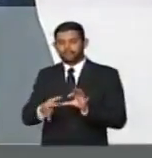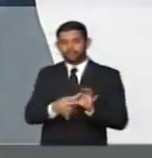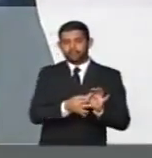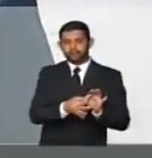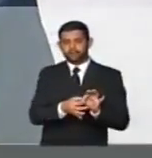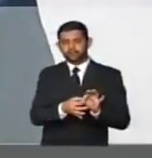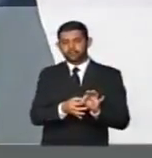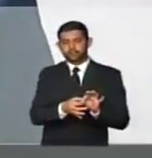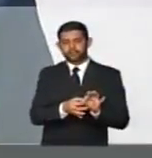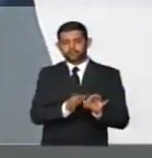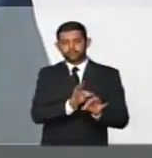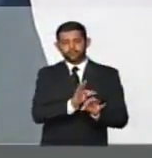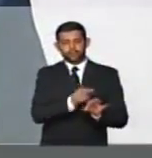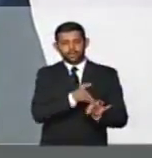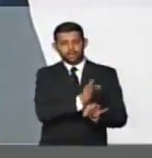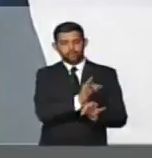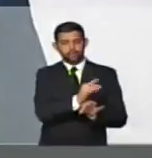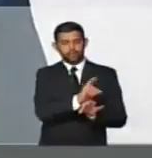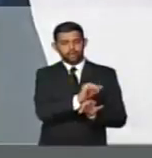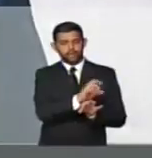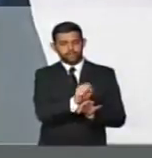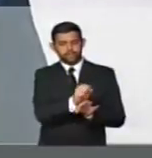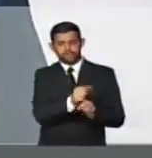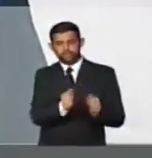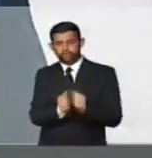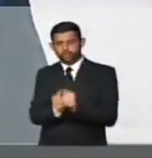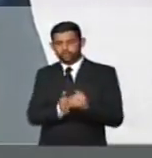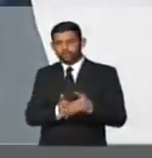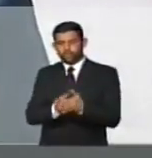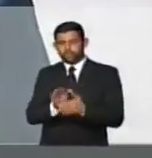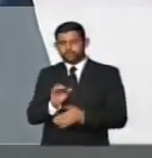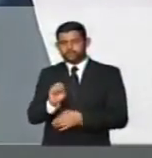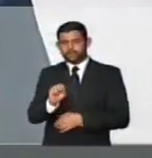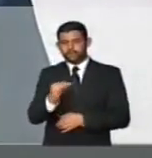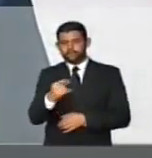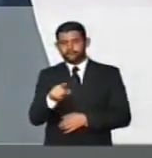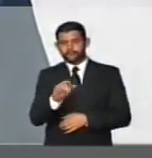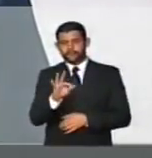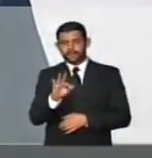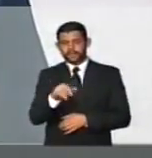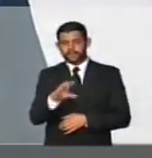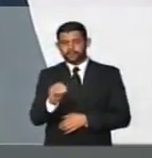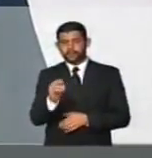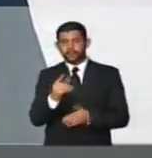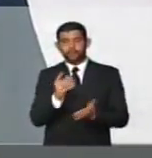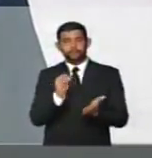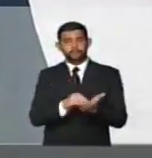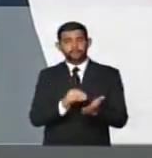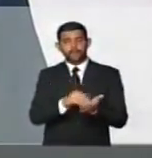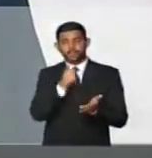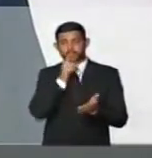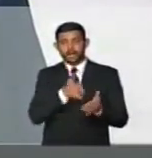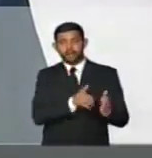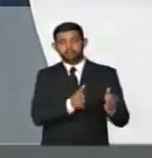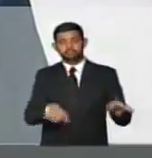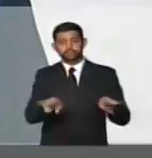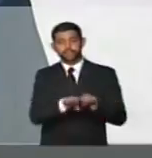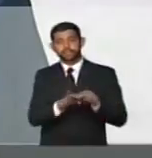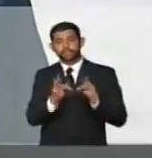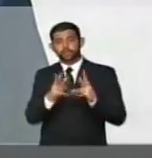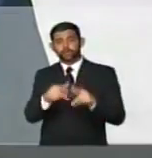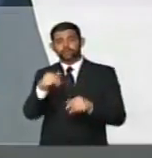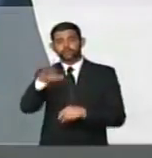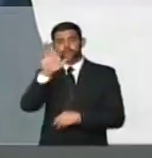ligação do Tocantins com o São Francisco, para que de fato não faltasse água e a água pudesse chegar a